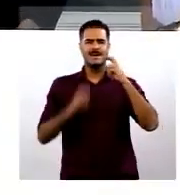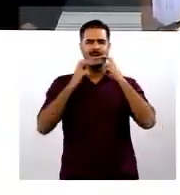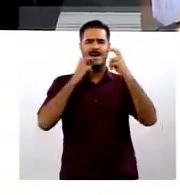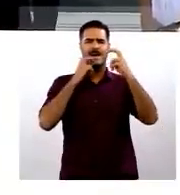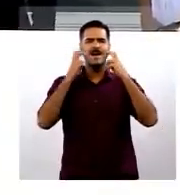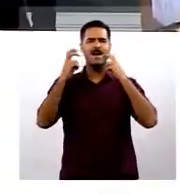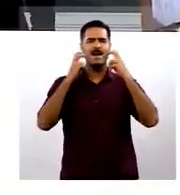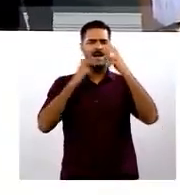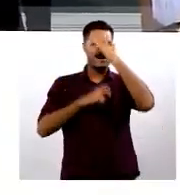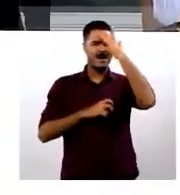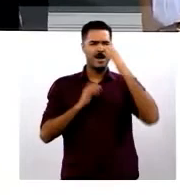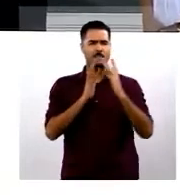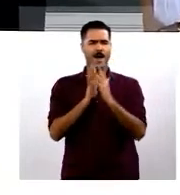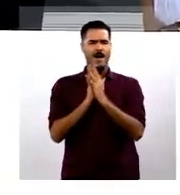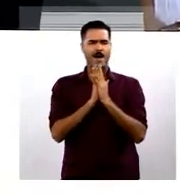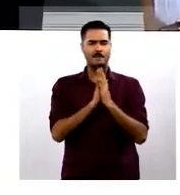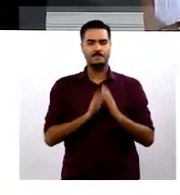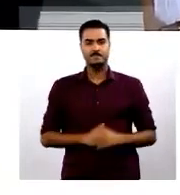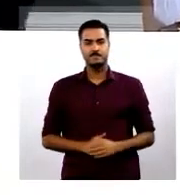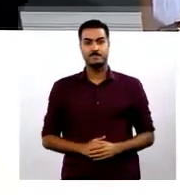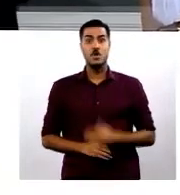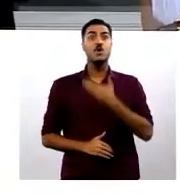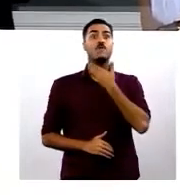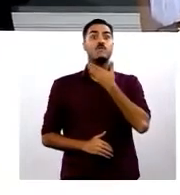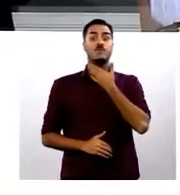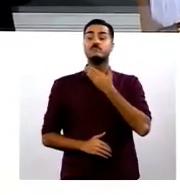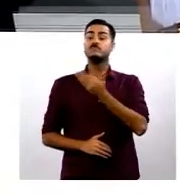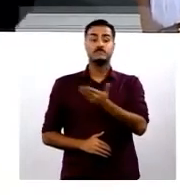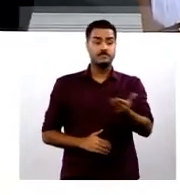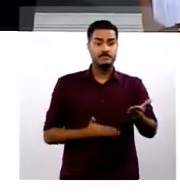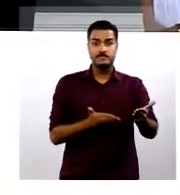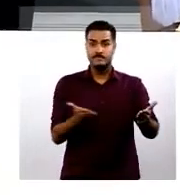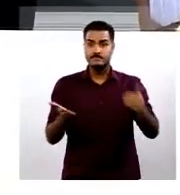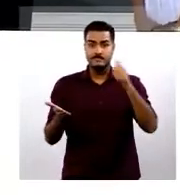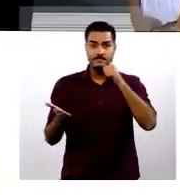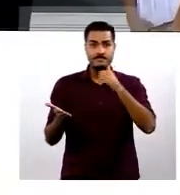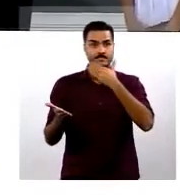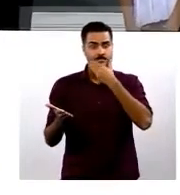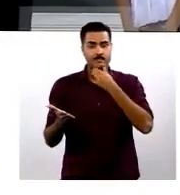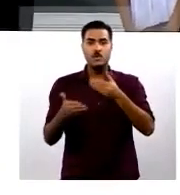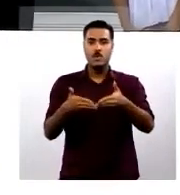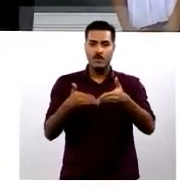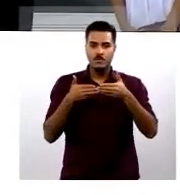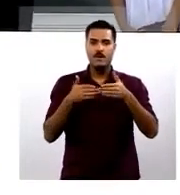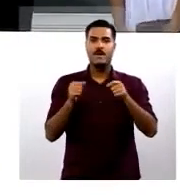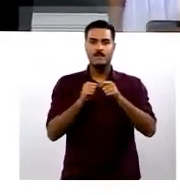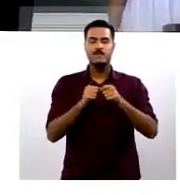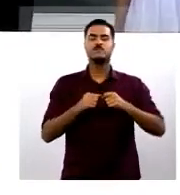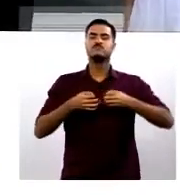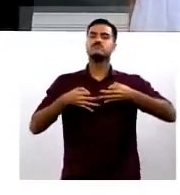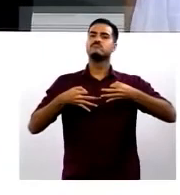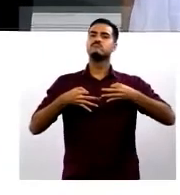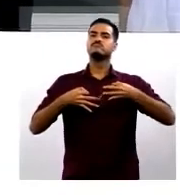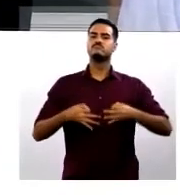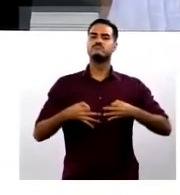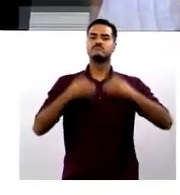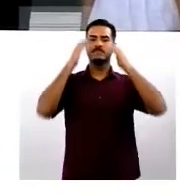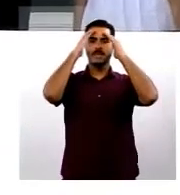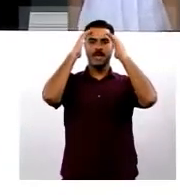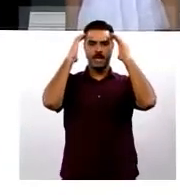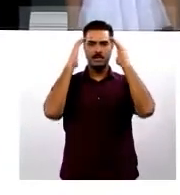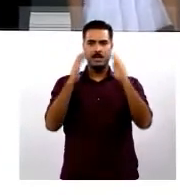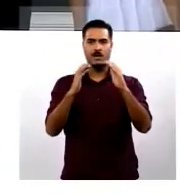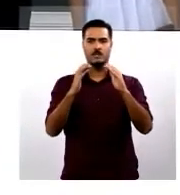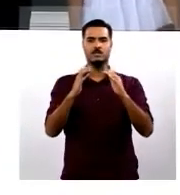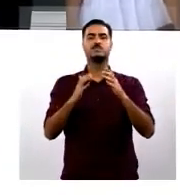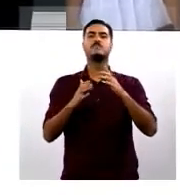Senhoras e senhores, solicitamos a todos que mantenham posição de respeito para cantarmos